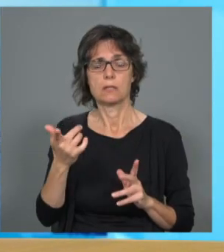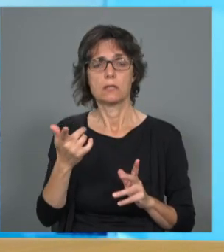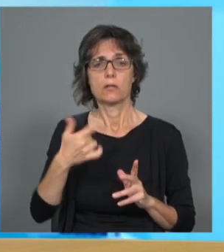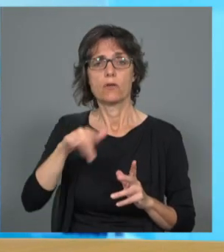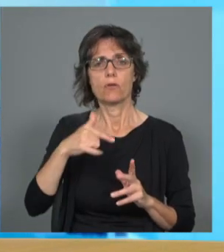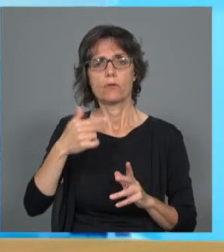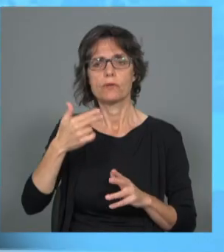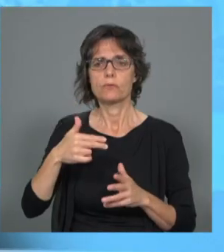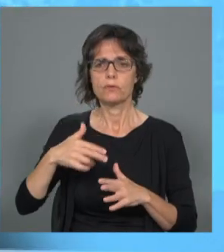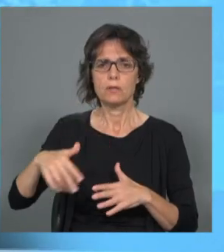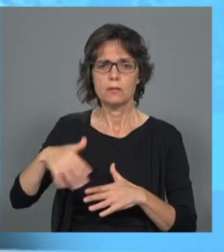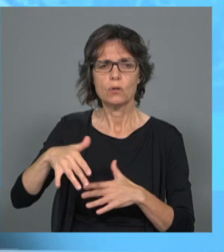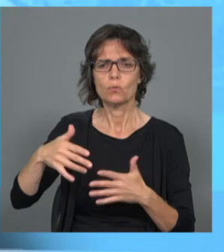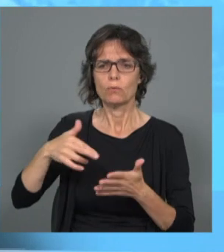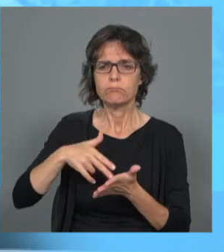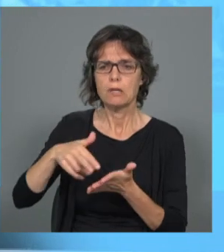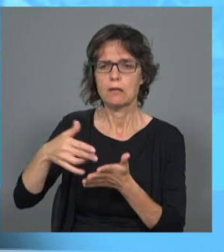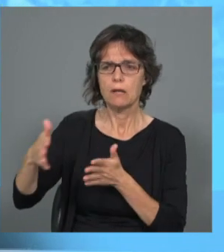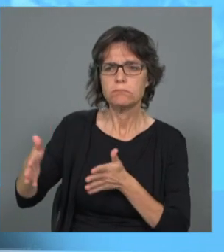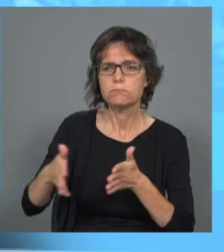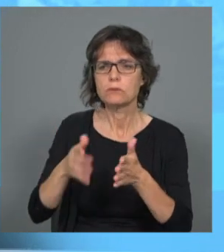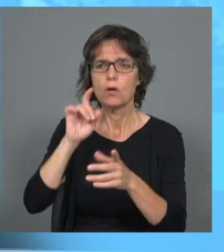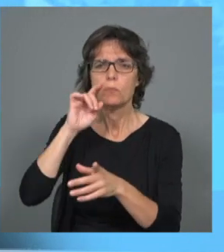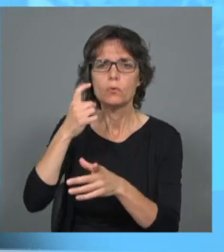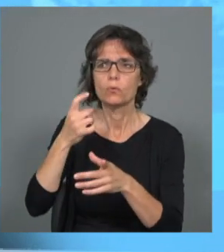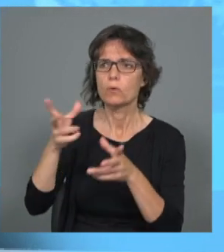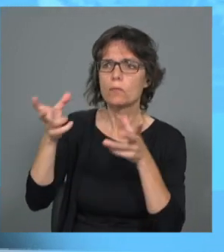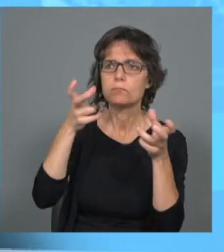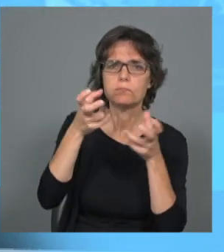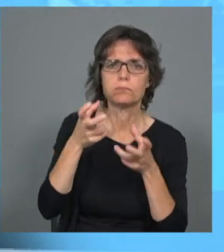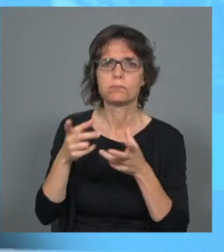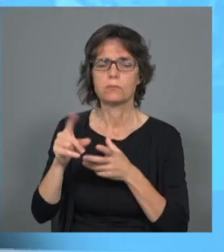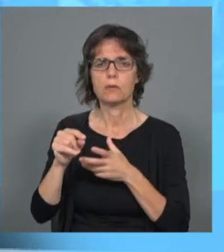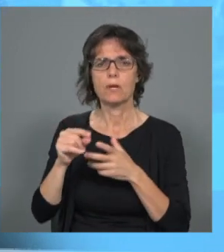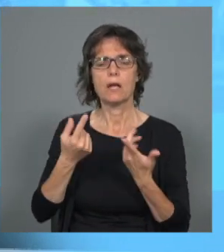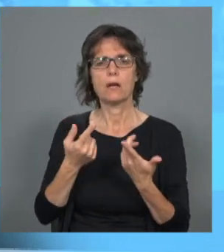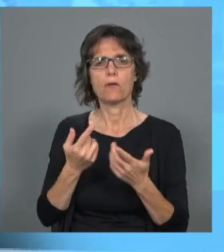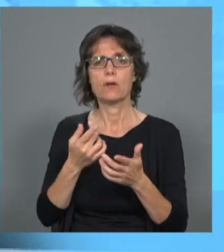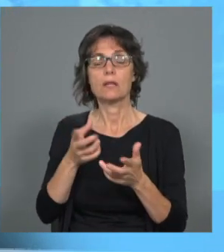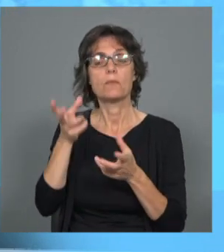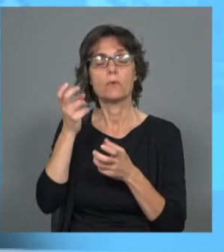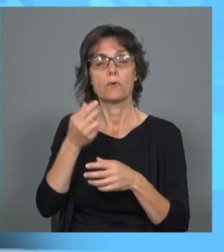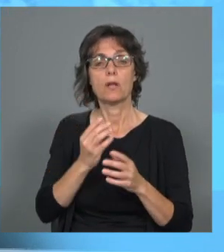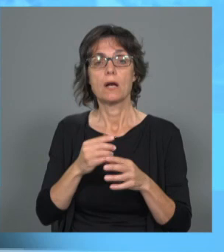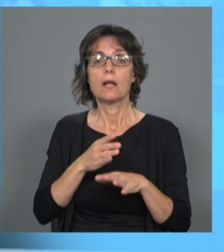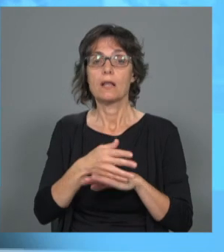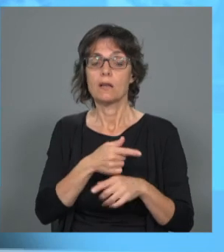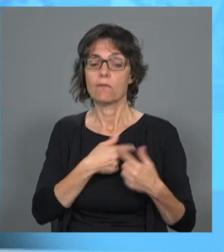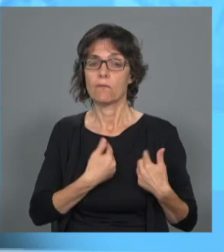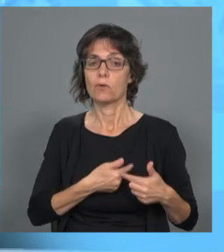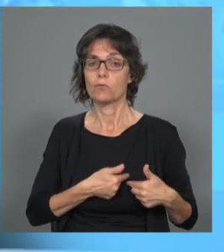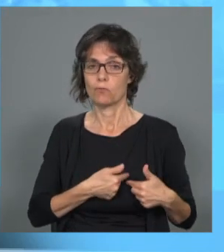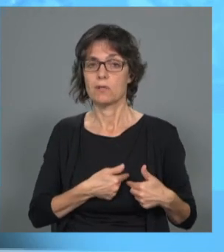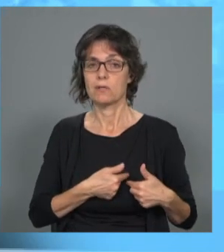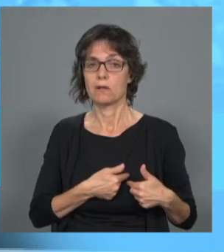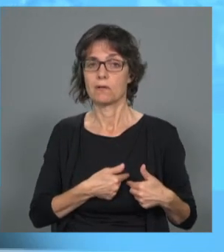sapato. Agora, escutar com o ouvido do coração, o Papa também sublinha, não é pôr